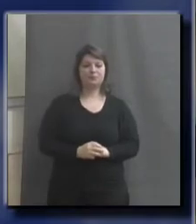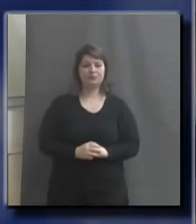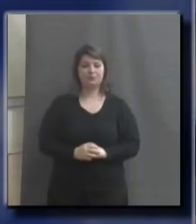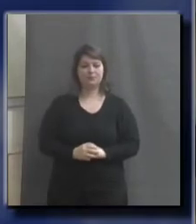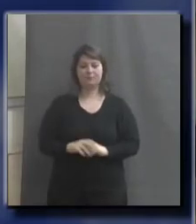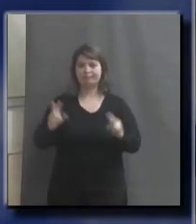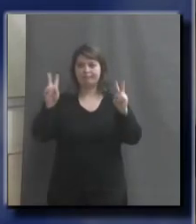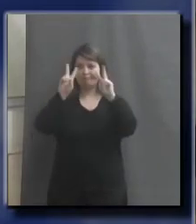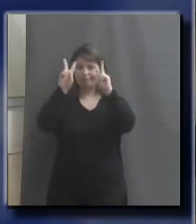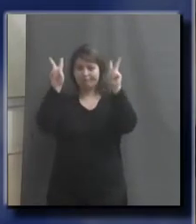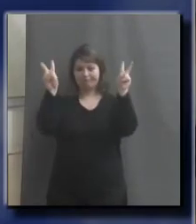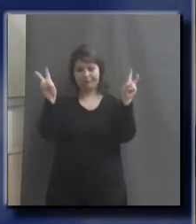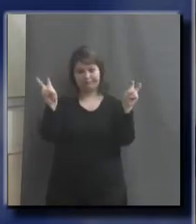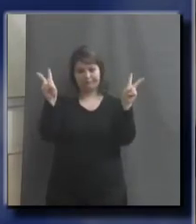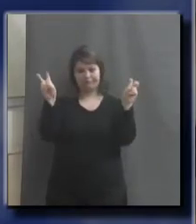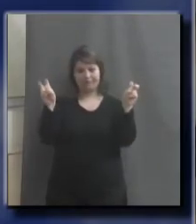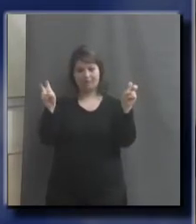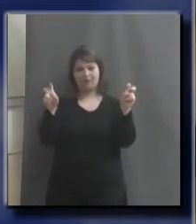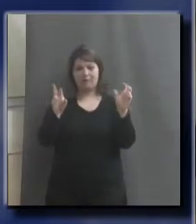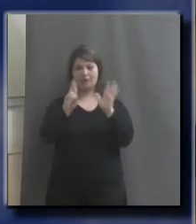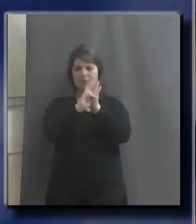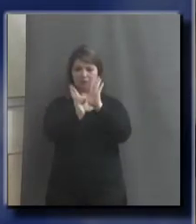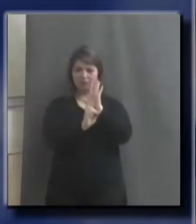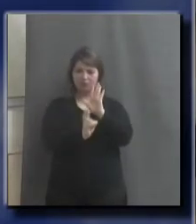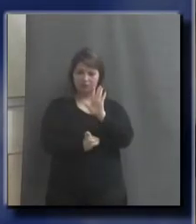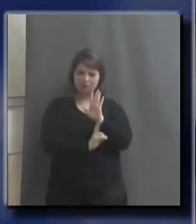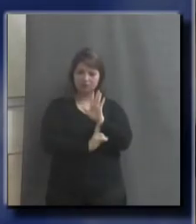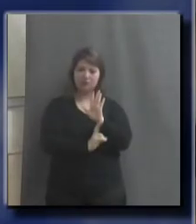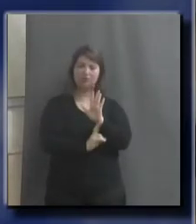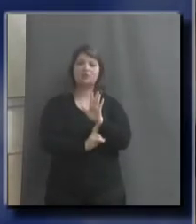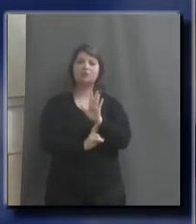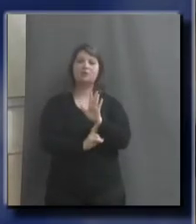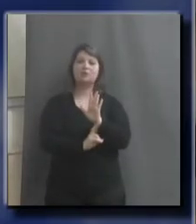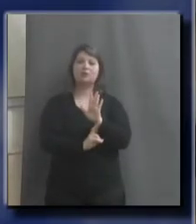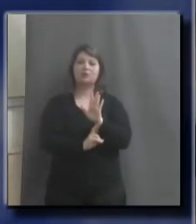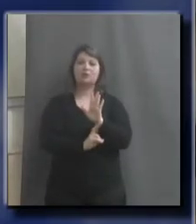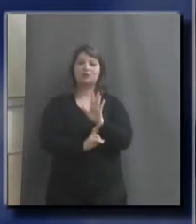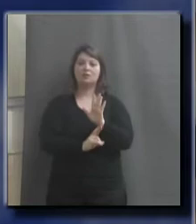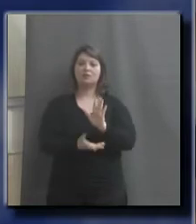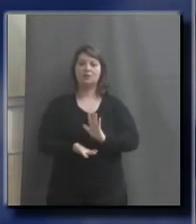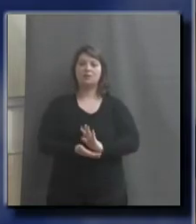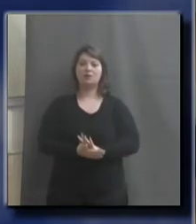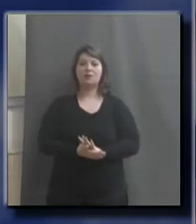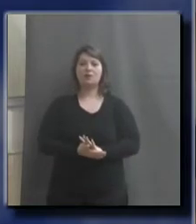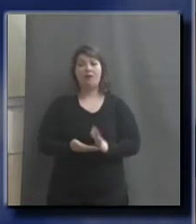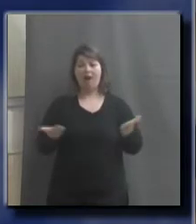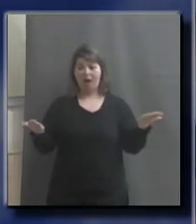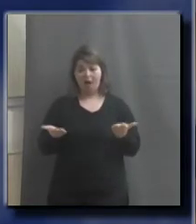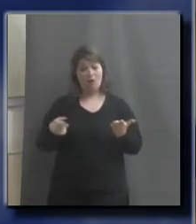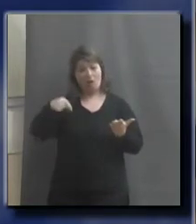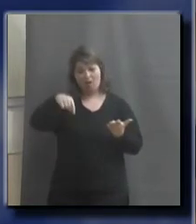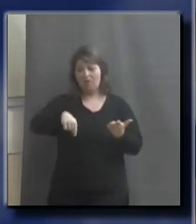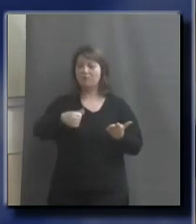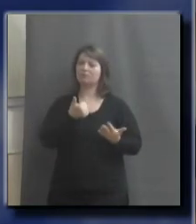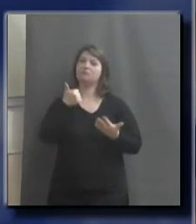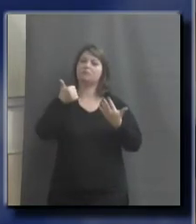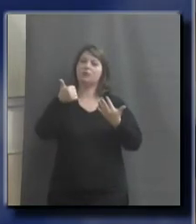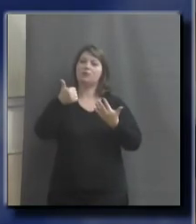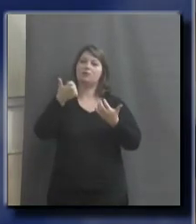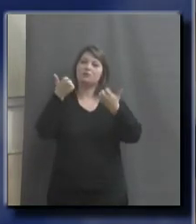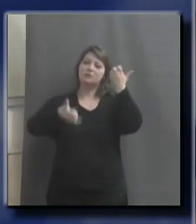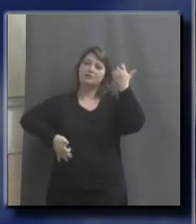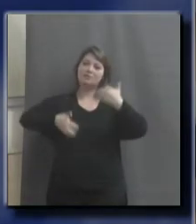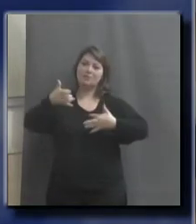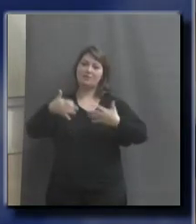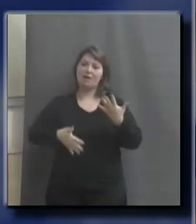O tema das diretrizes, eu acho que ele não poderia ter sido num melhor momento, né? Que é um